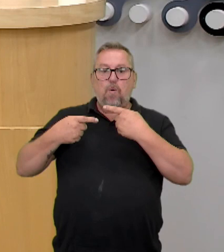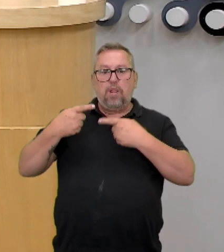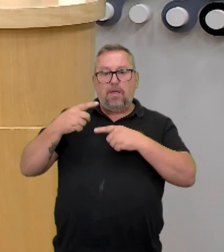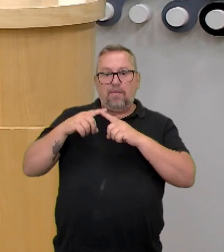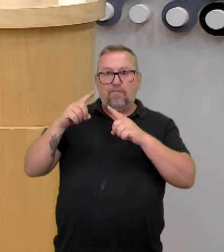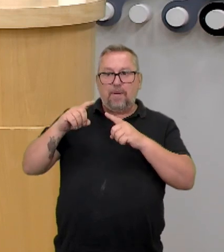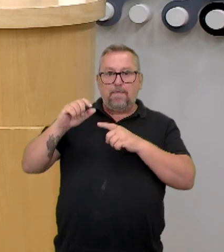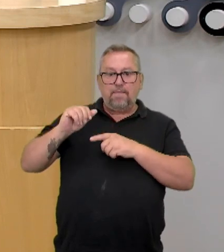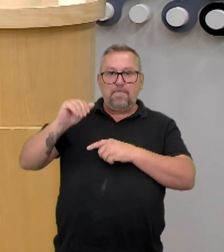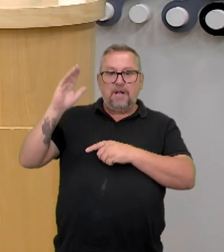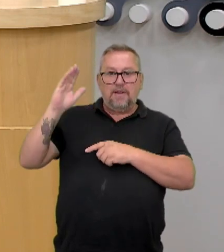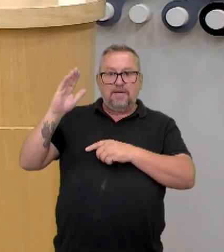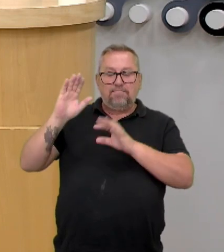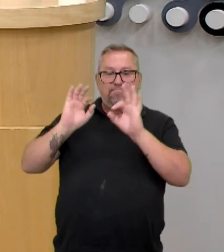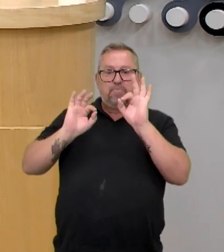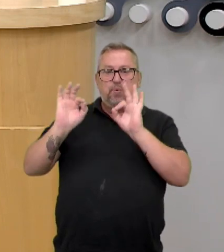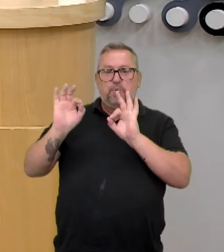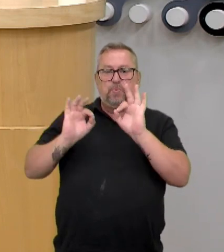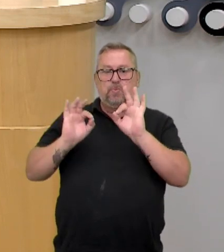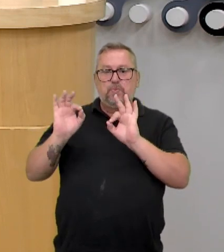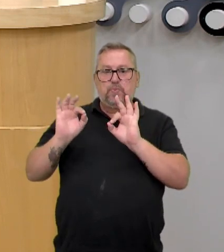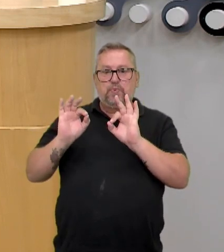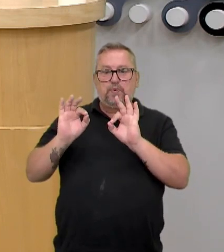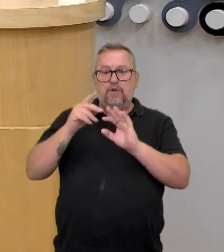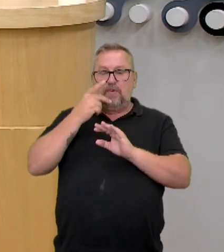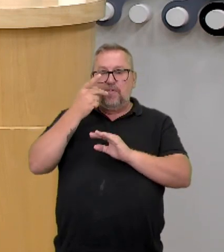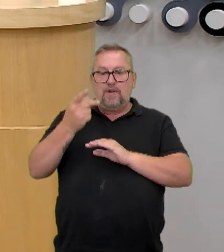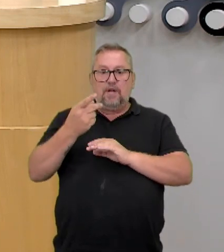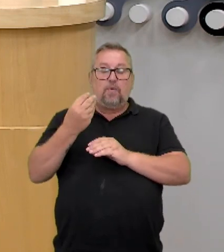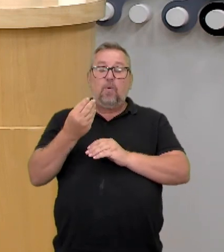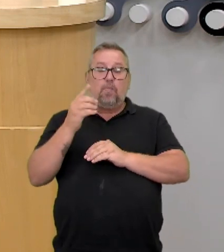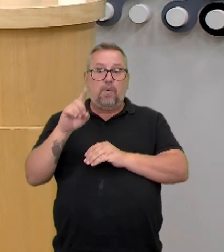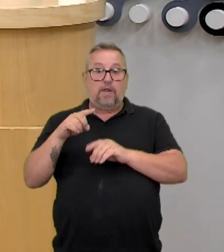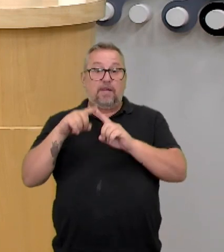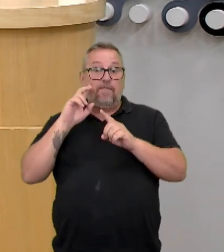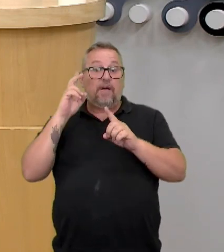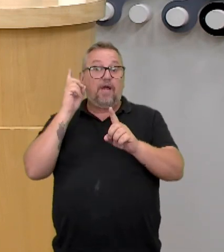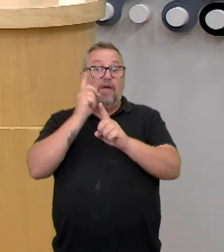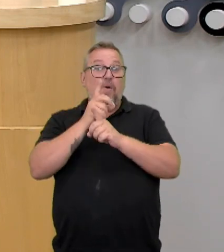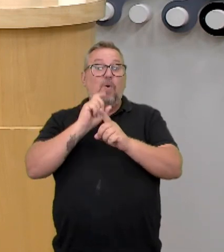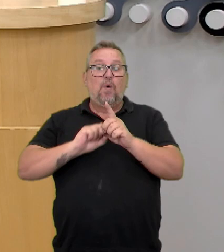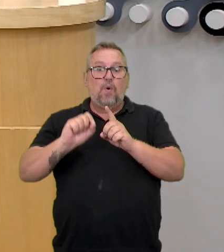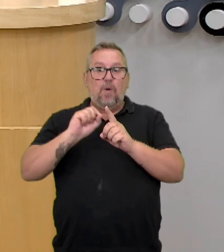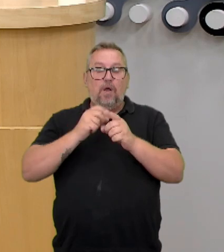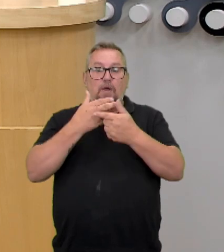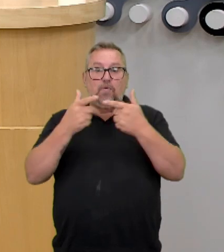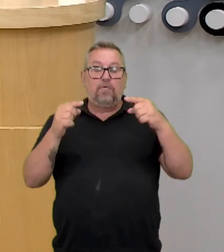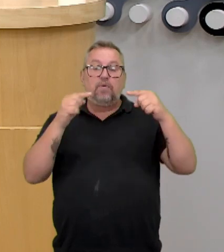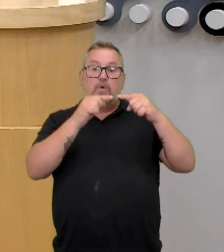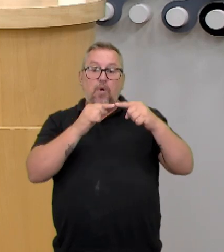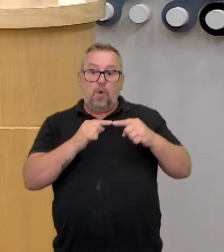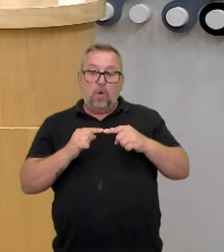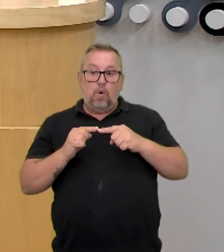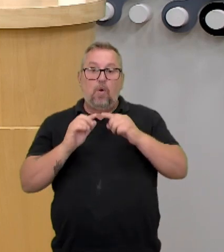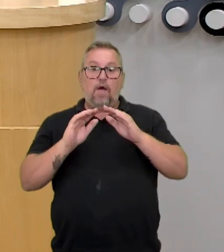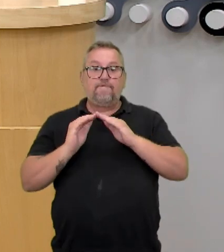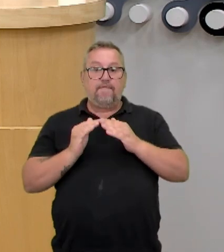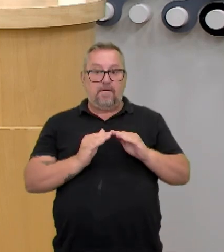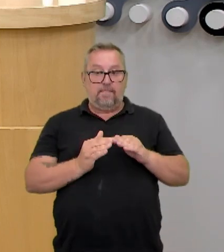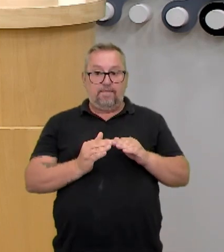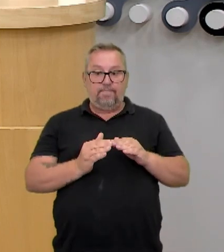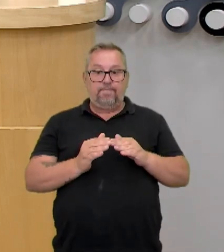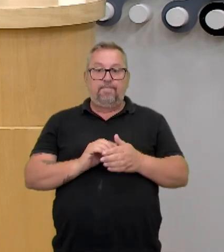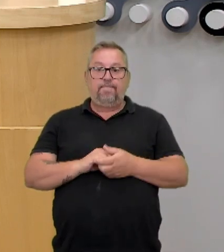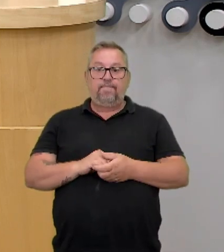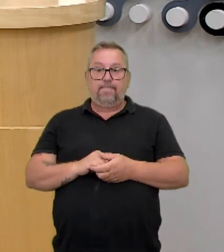mais elaborado, por exemplo, falar de como funciona. Você vai achar mais alguma coisa que tem a ver com a comunidade. Eu até imagino a economia,